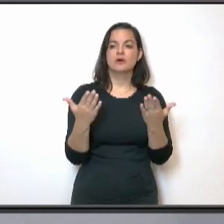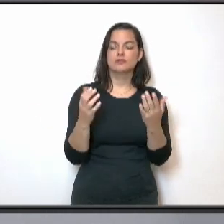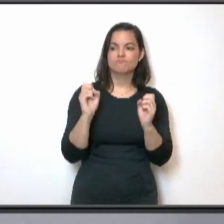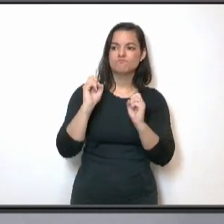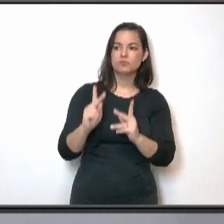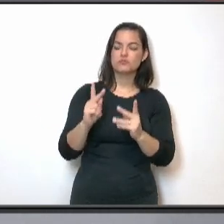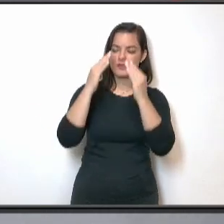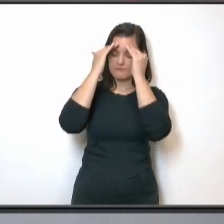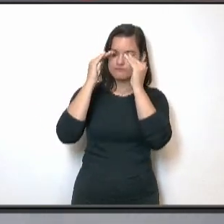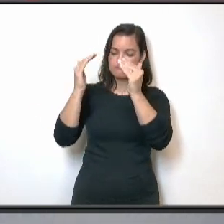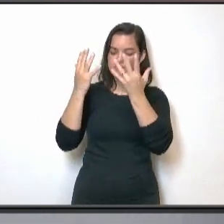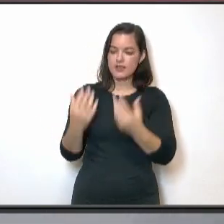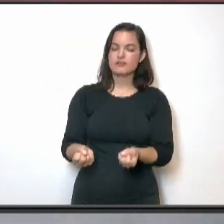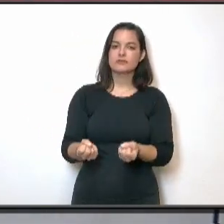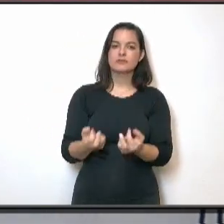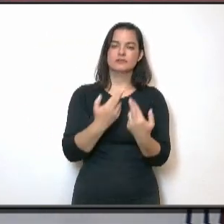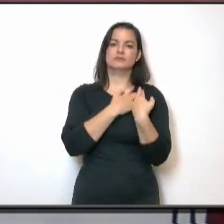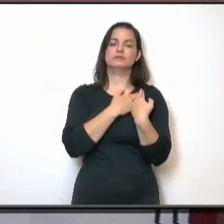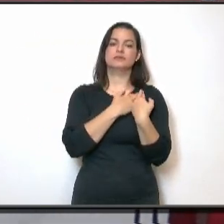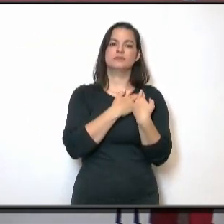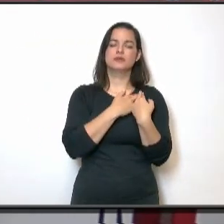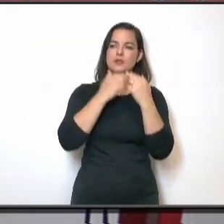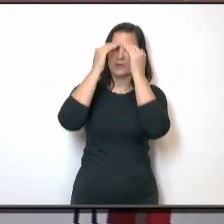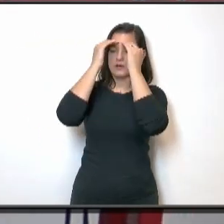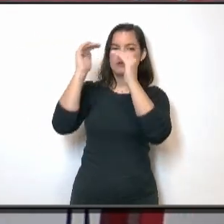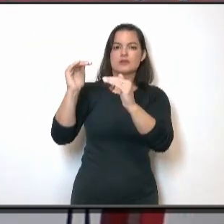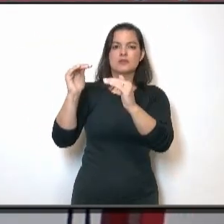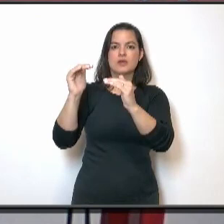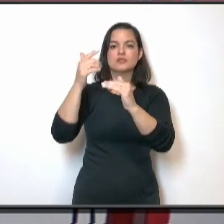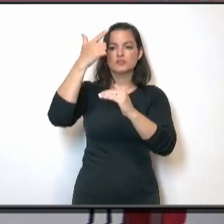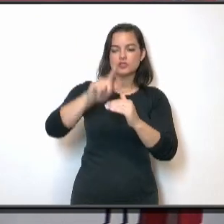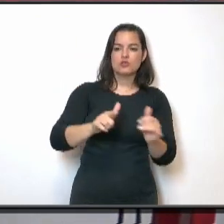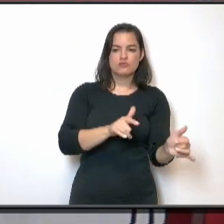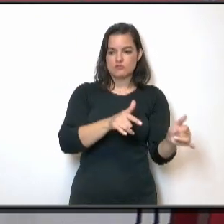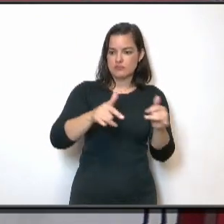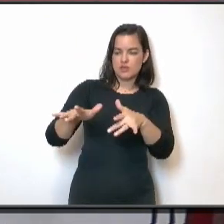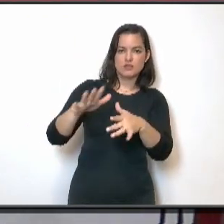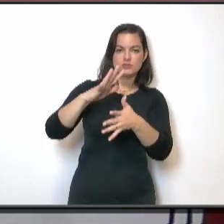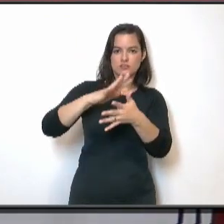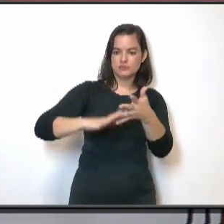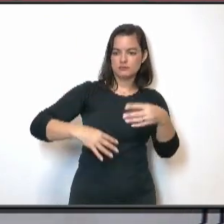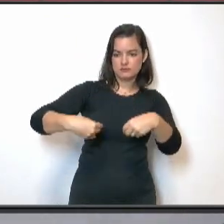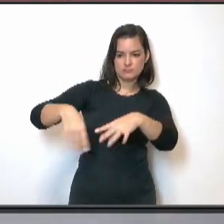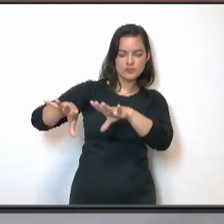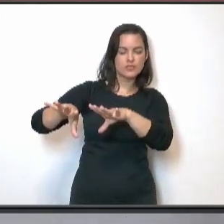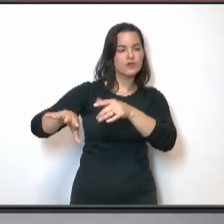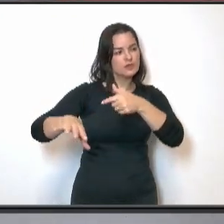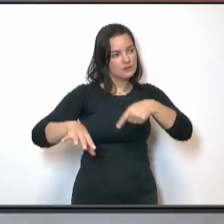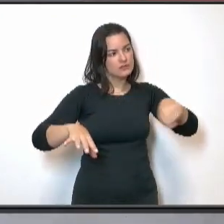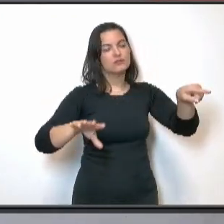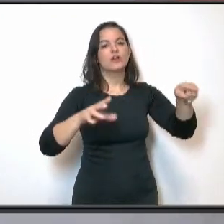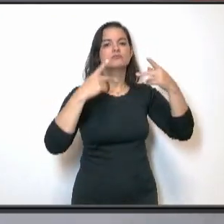ouve a voz do Mestre, e mais uma vez larga as redes para se tornar pescador de homens.